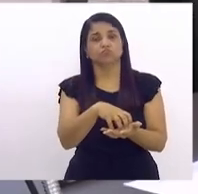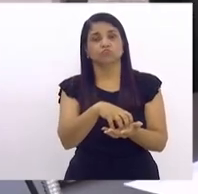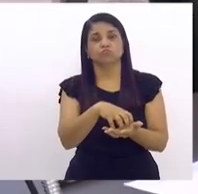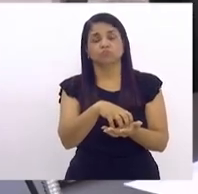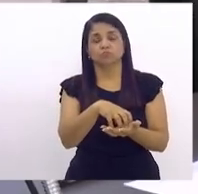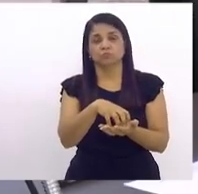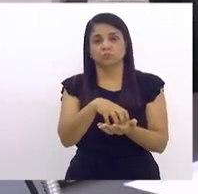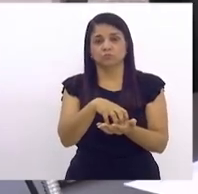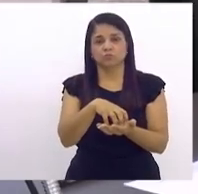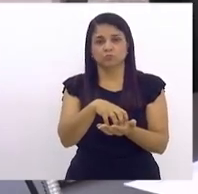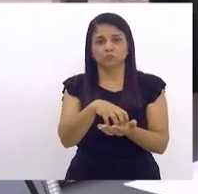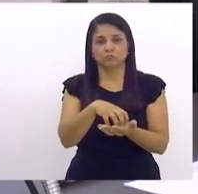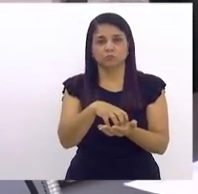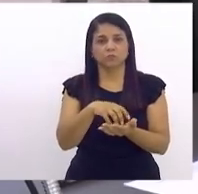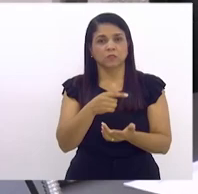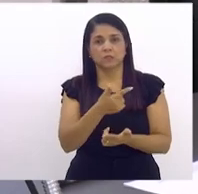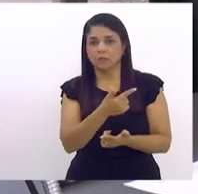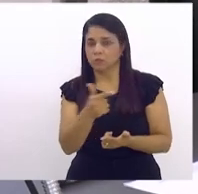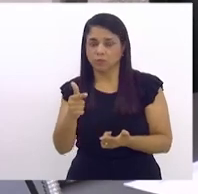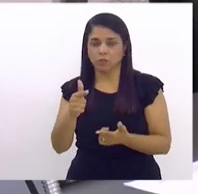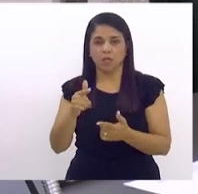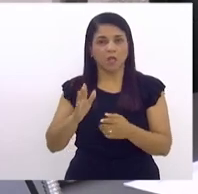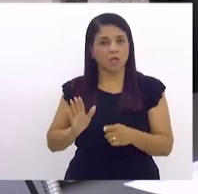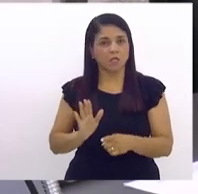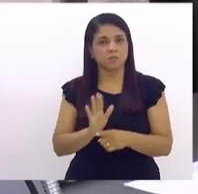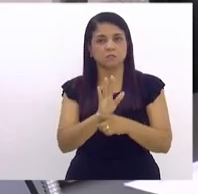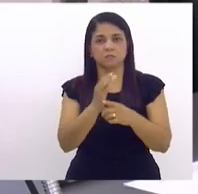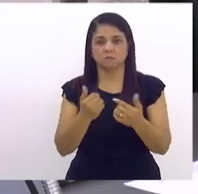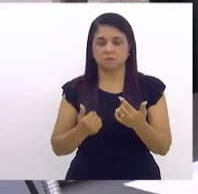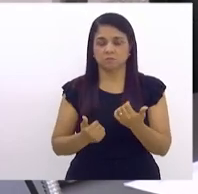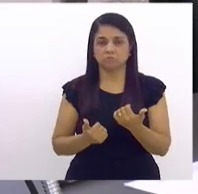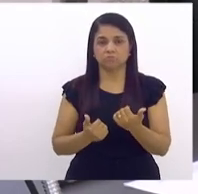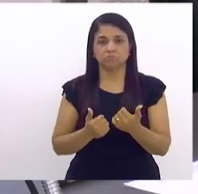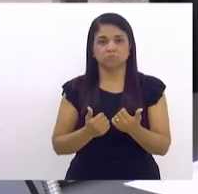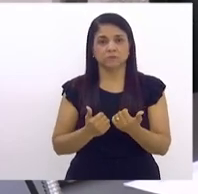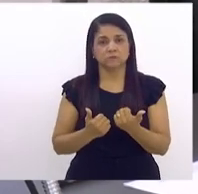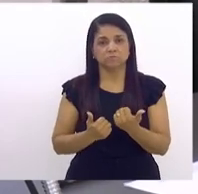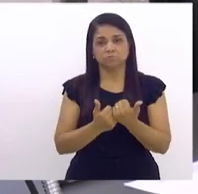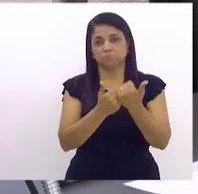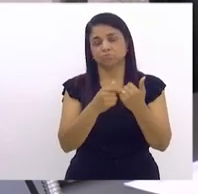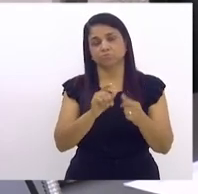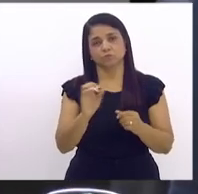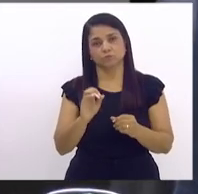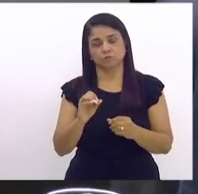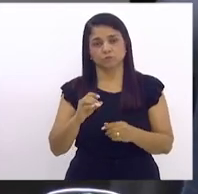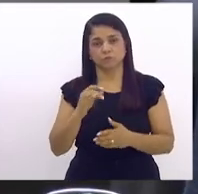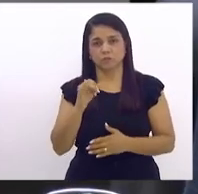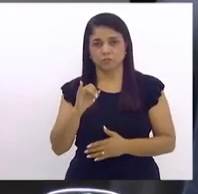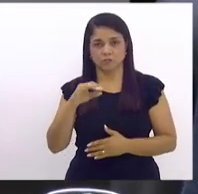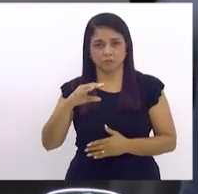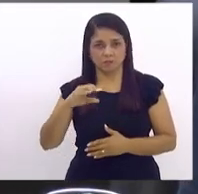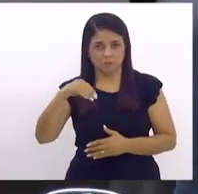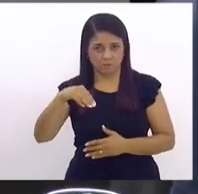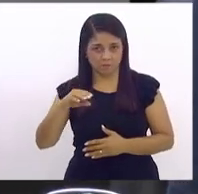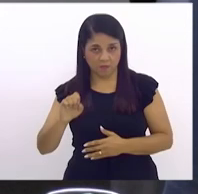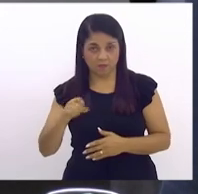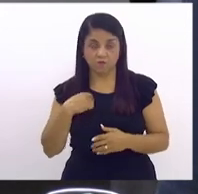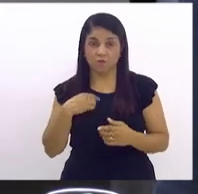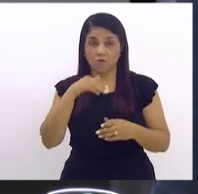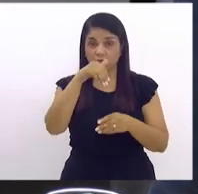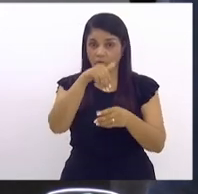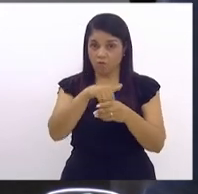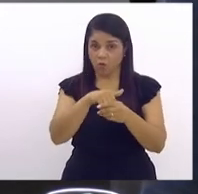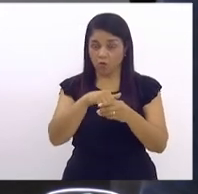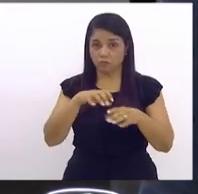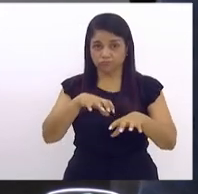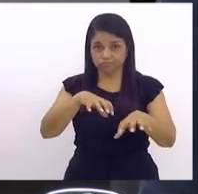tipo de incentivo, pretensão de incentivo, algo parecido. Então, vou fazer o voto divergente, suprimindo o